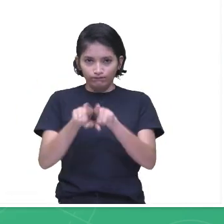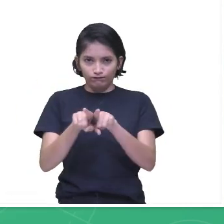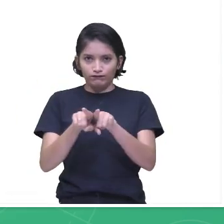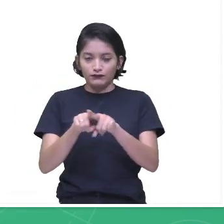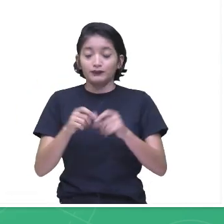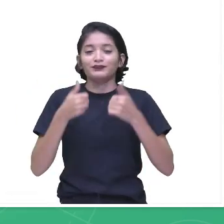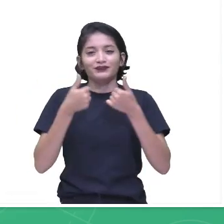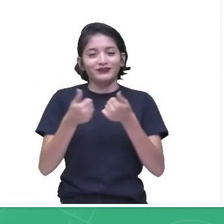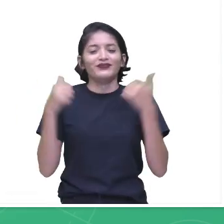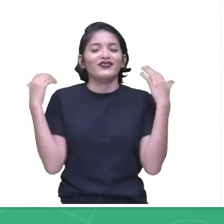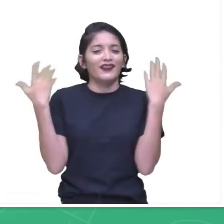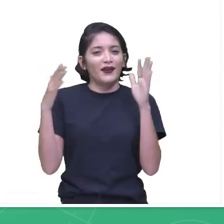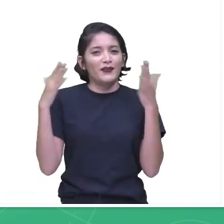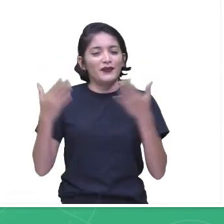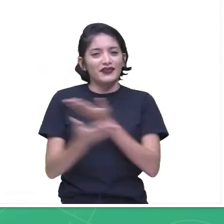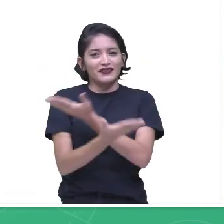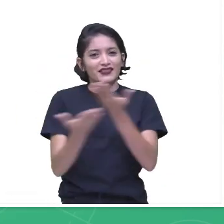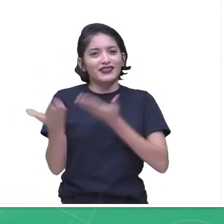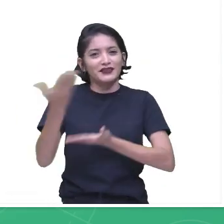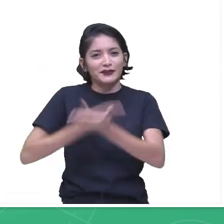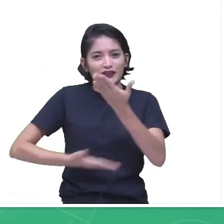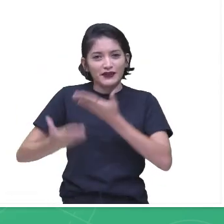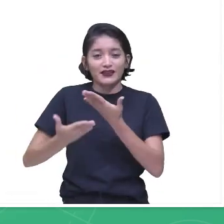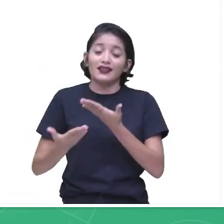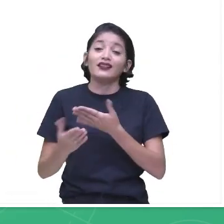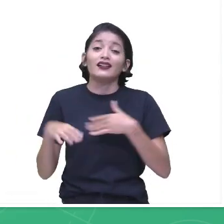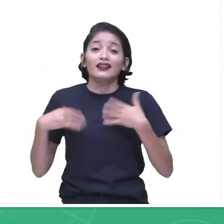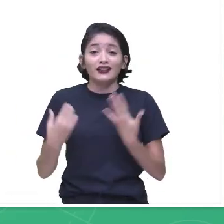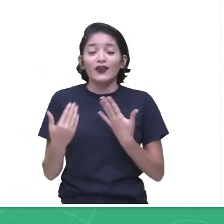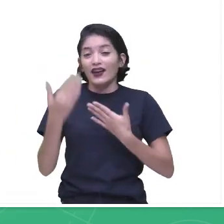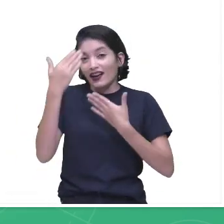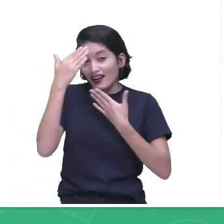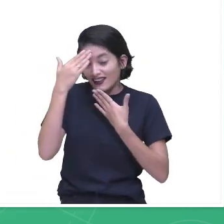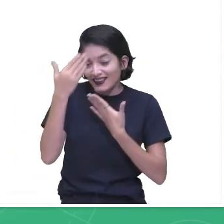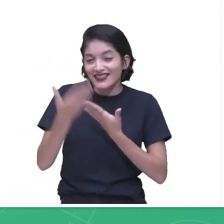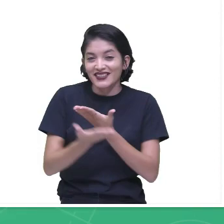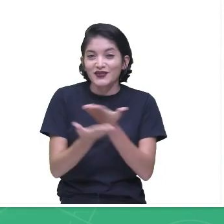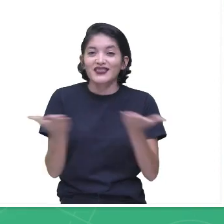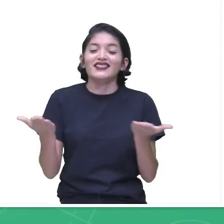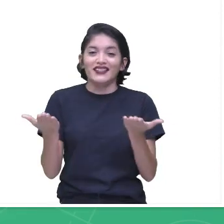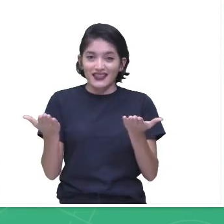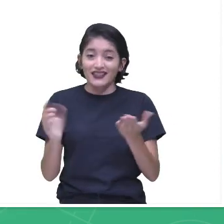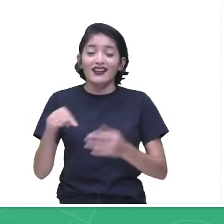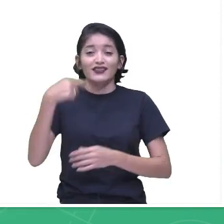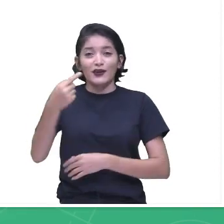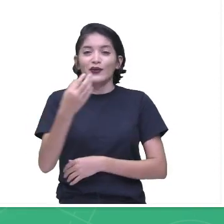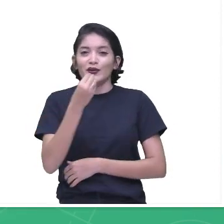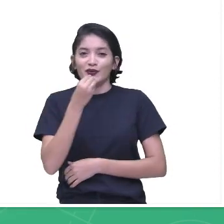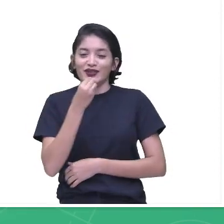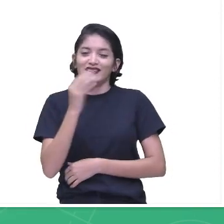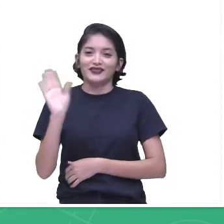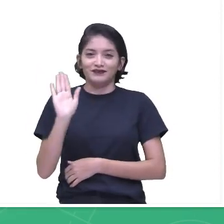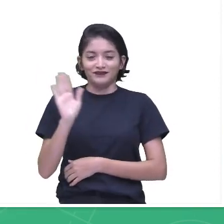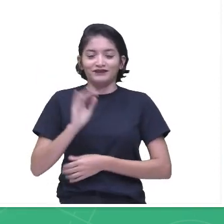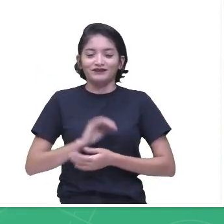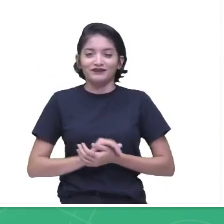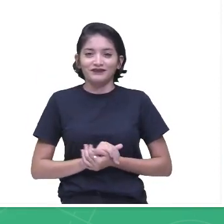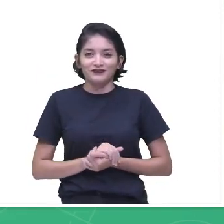bem, parabéns a todos pela participação e a gente agradece a todos e até uma próxima aula.